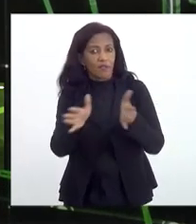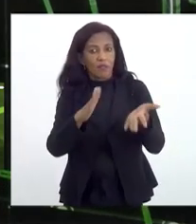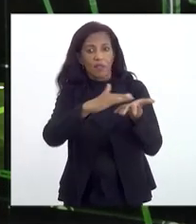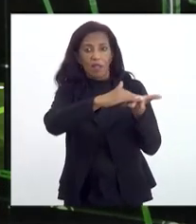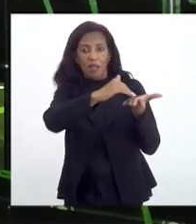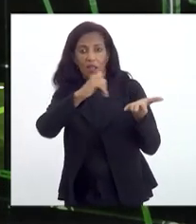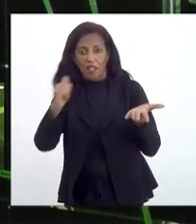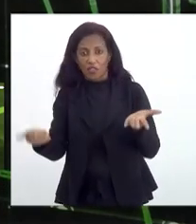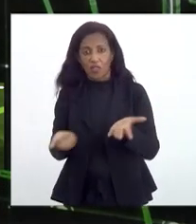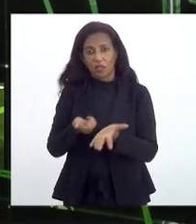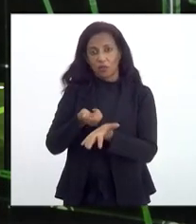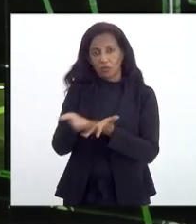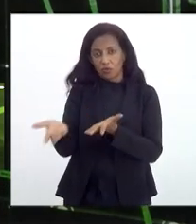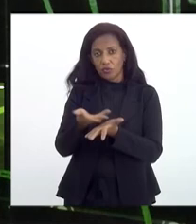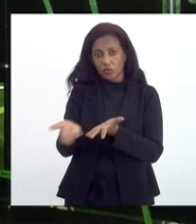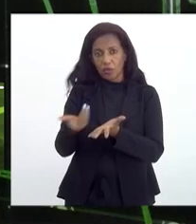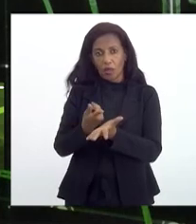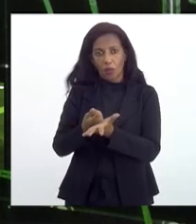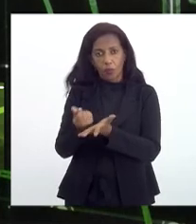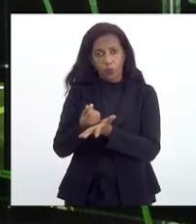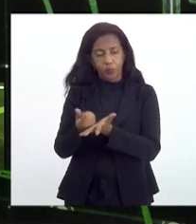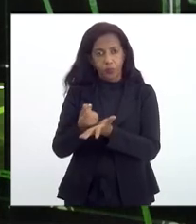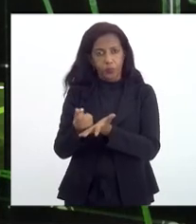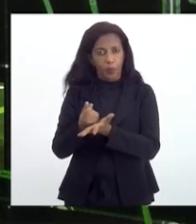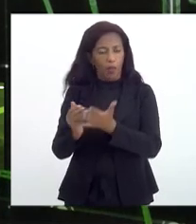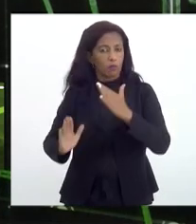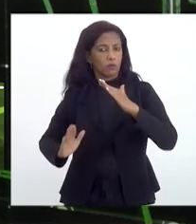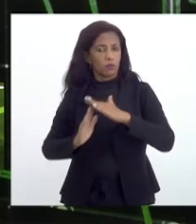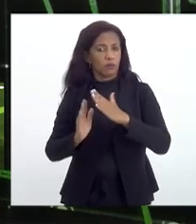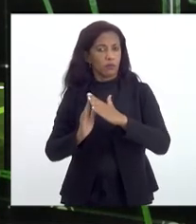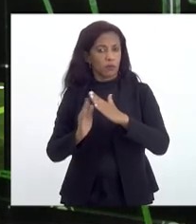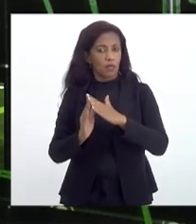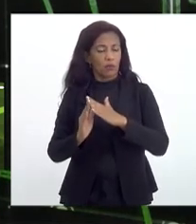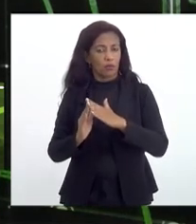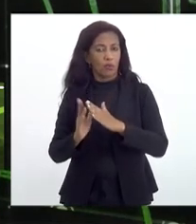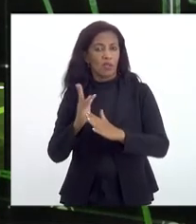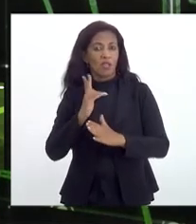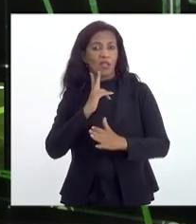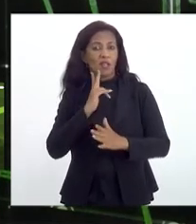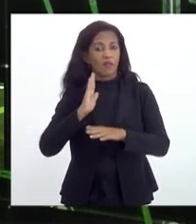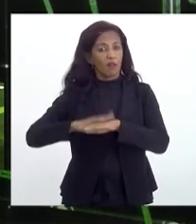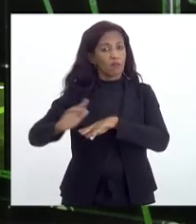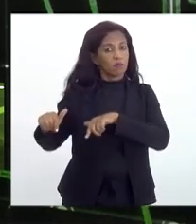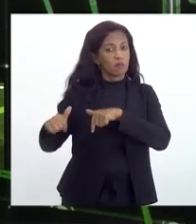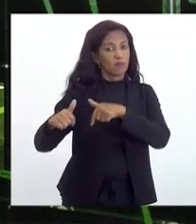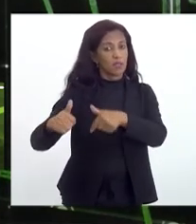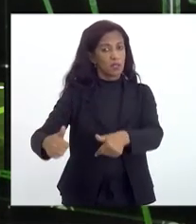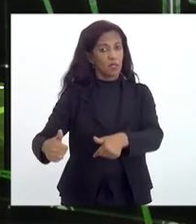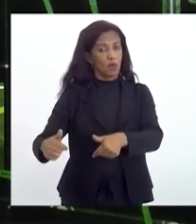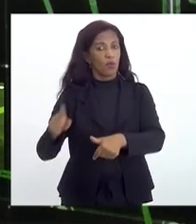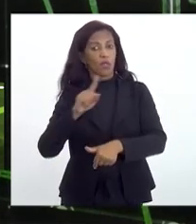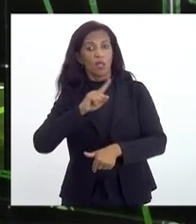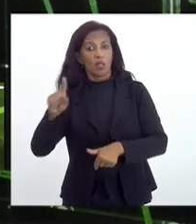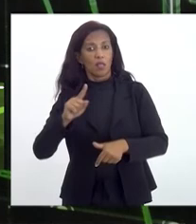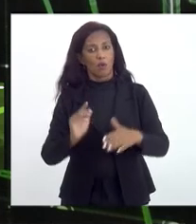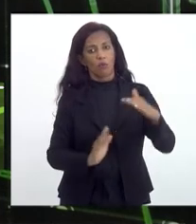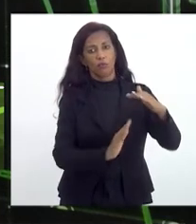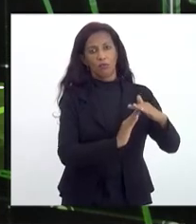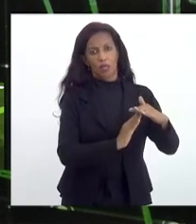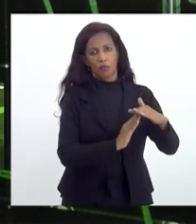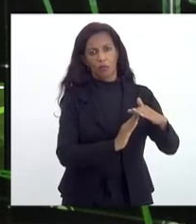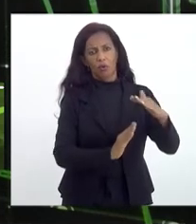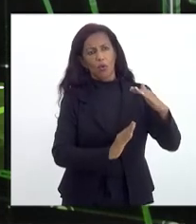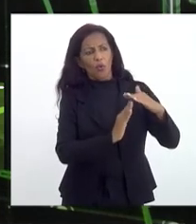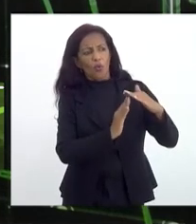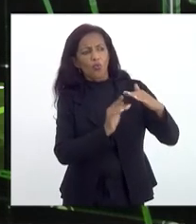retirada das despesas de capital do teto de gasto, ele se refere à execução e não à questão do teto. O teto vai